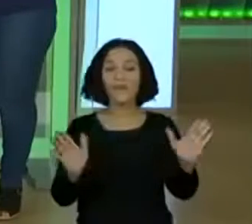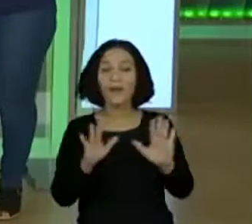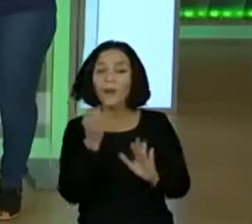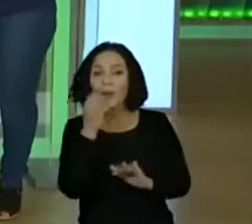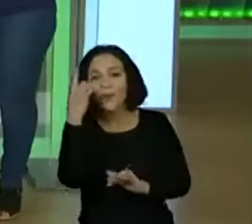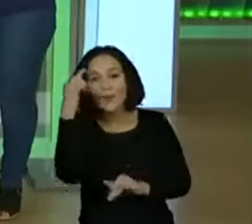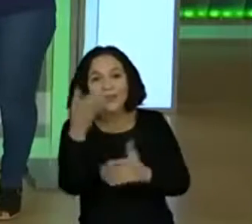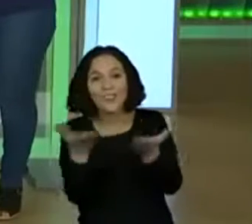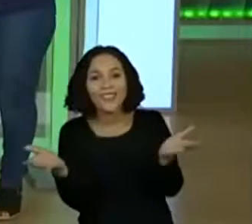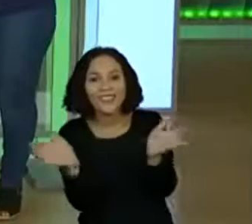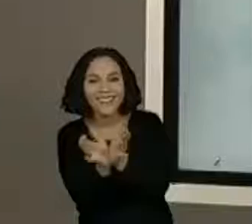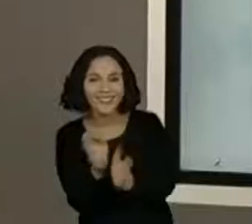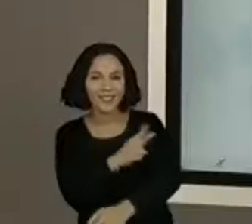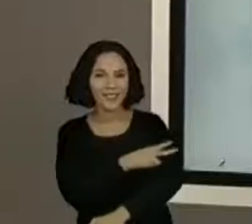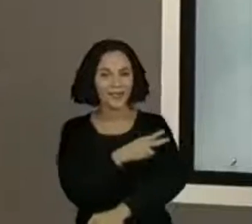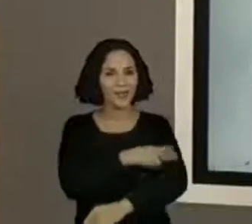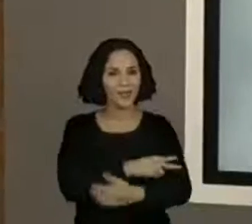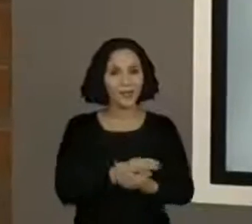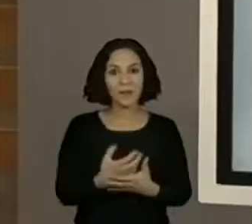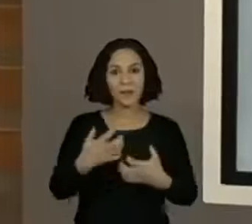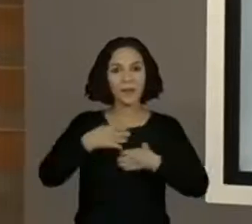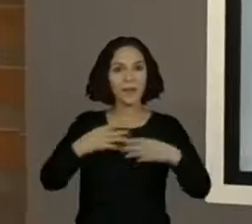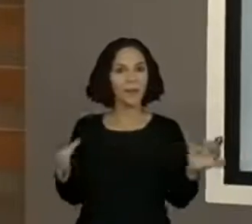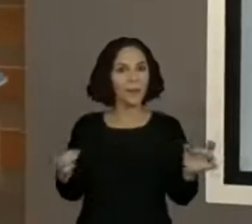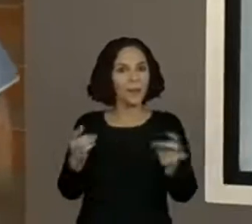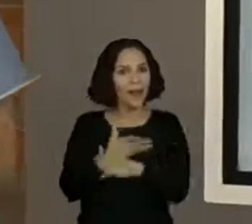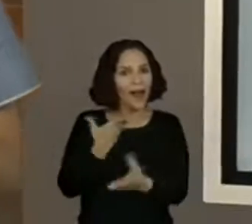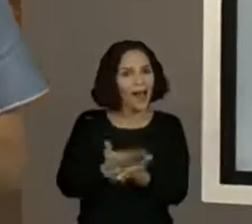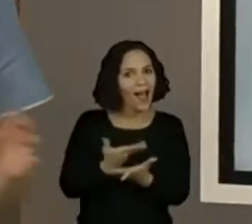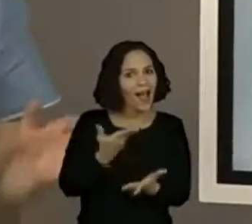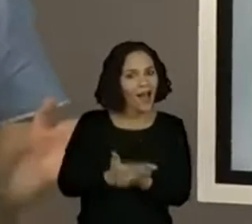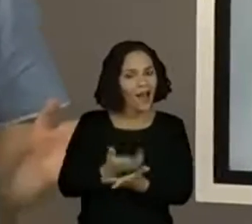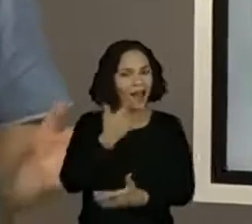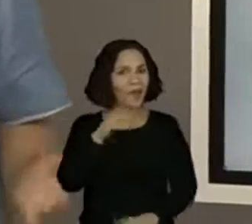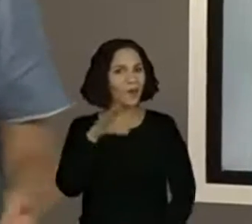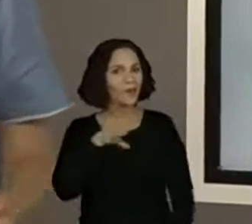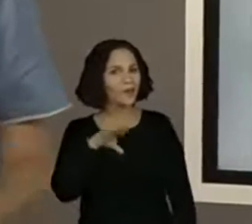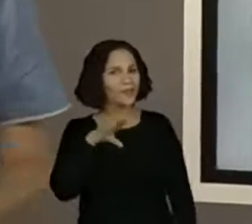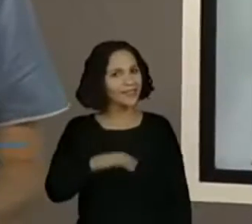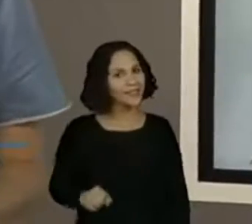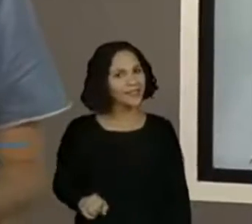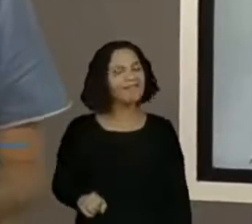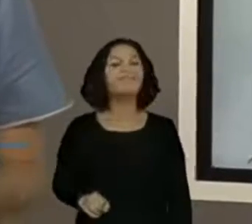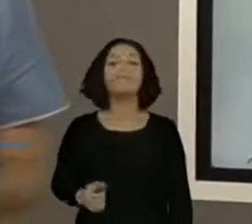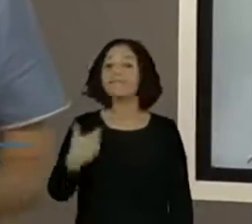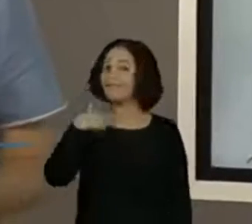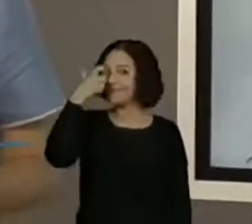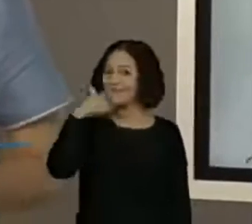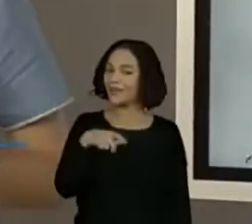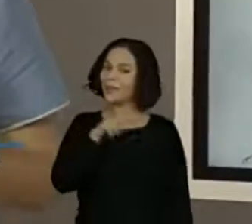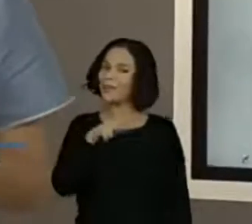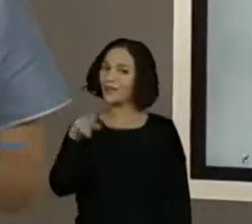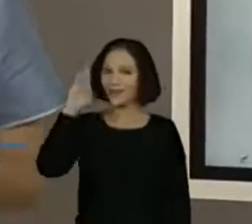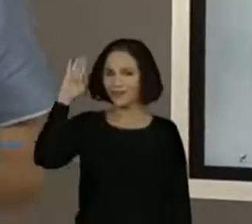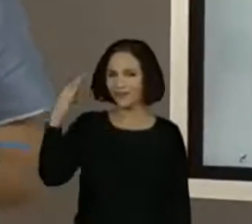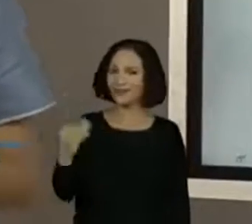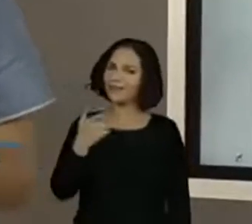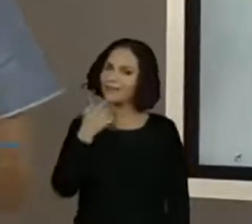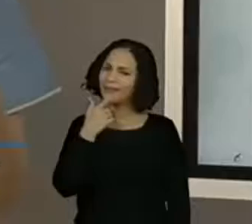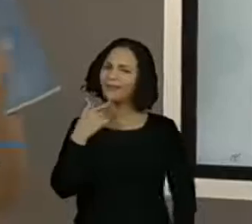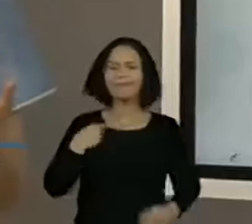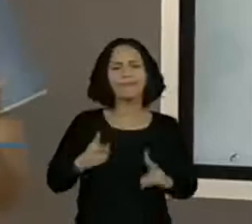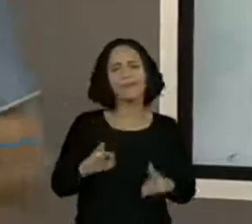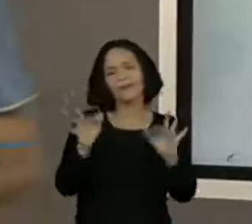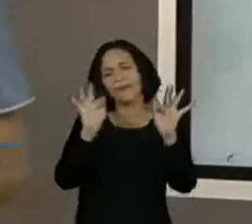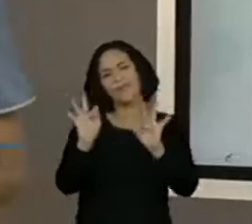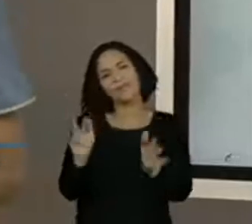Bom dia, turma do segundo ano. Preparados para a nossa aula de língua portuguesa? Eu sou a professora Kelly, sempre muito feliz